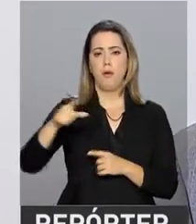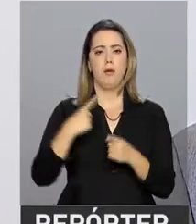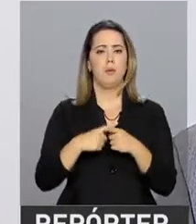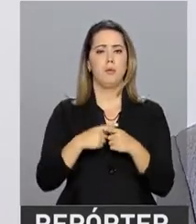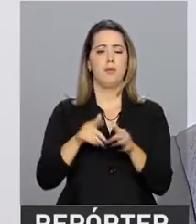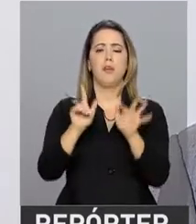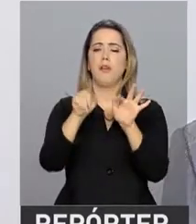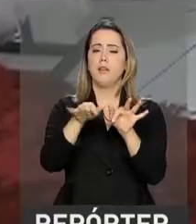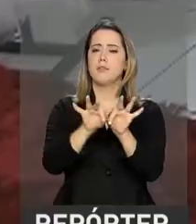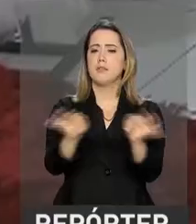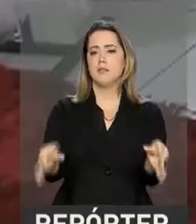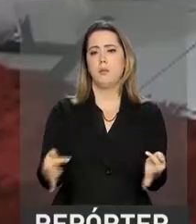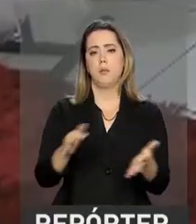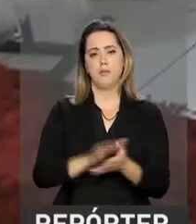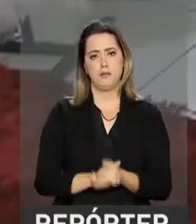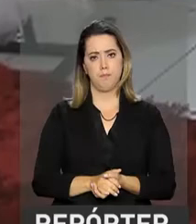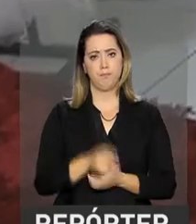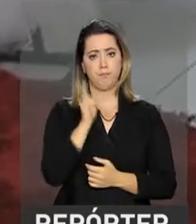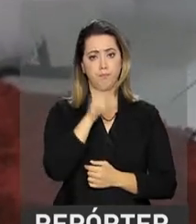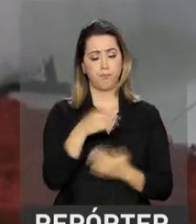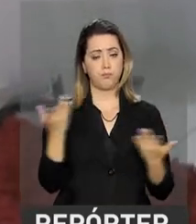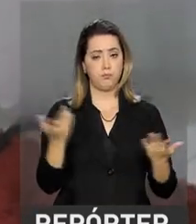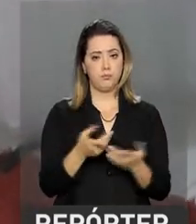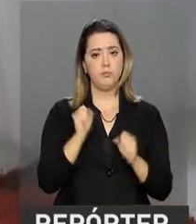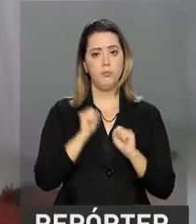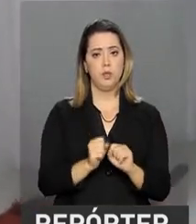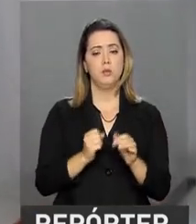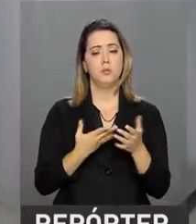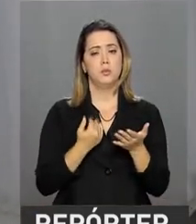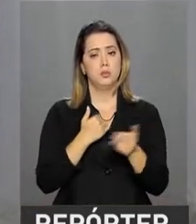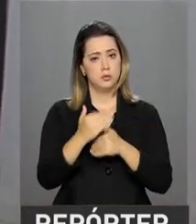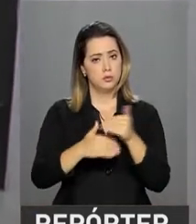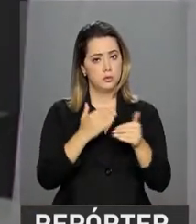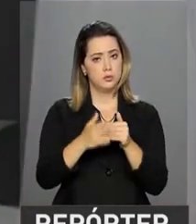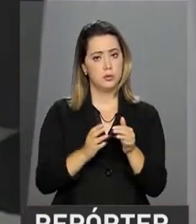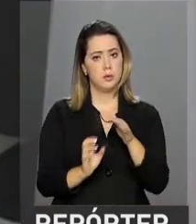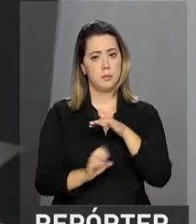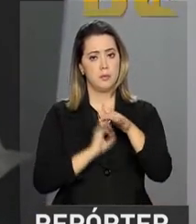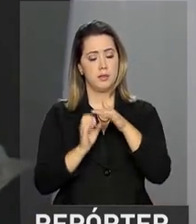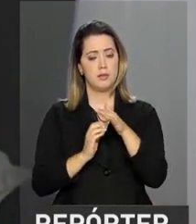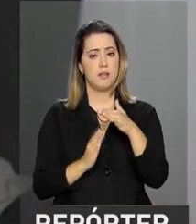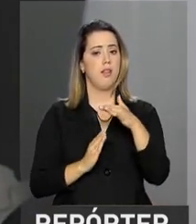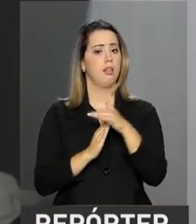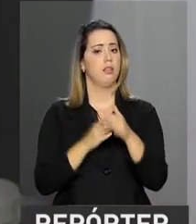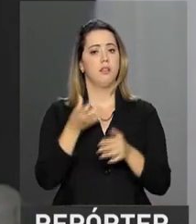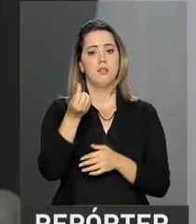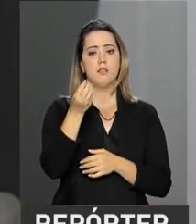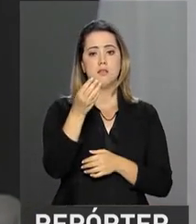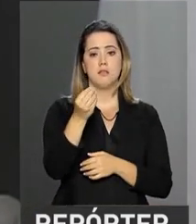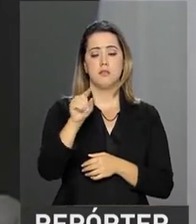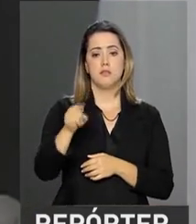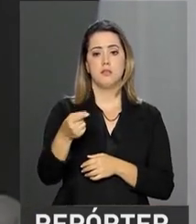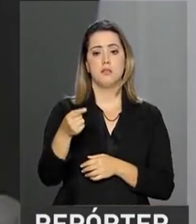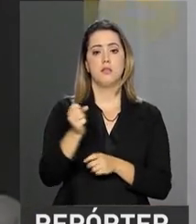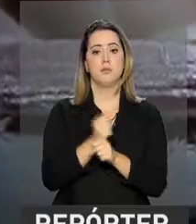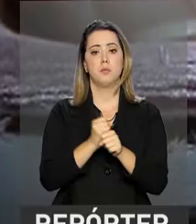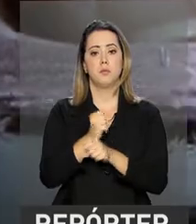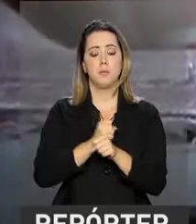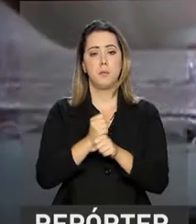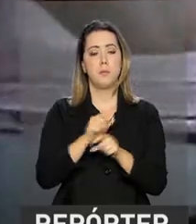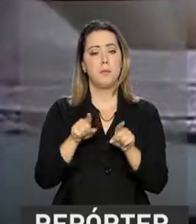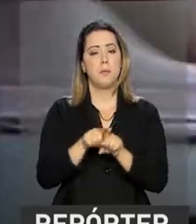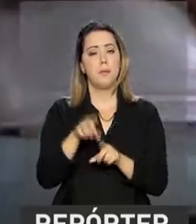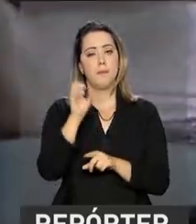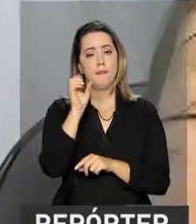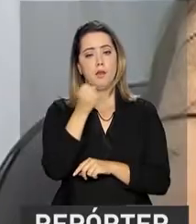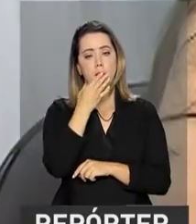burocracias atualmente pode ser um microempreendedor quem tem faturamento até 60 mil reais por ano ea